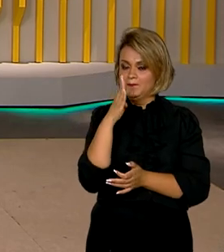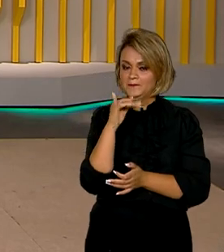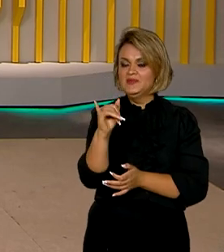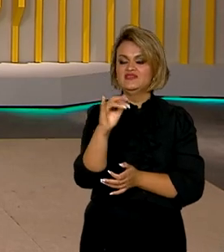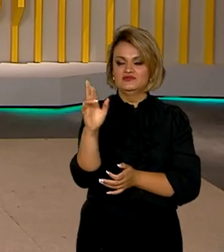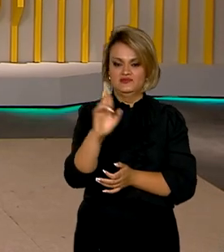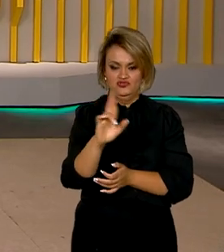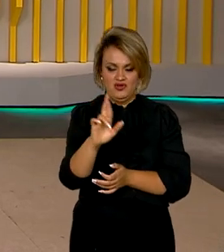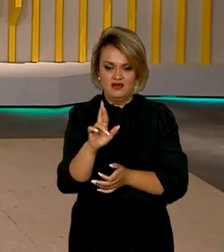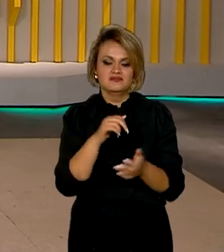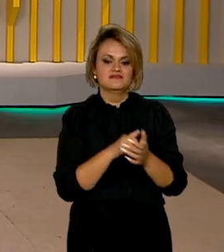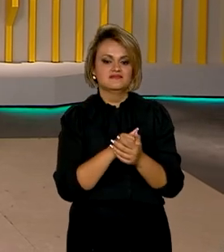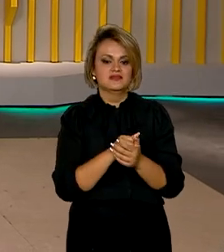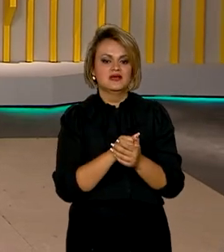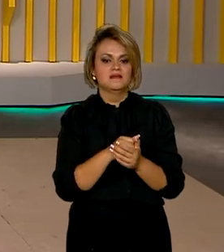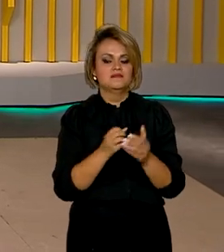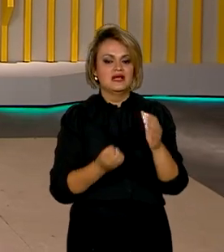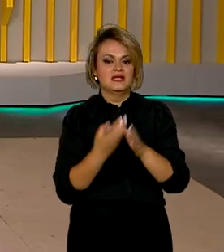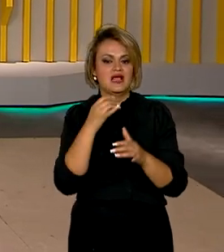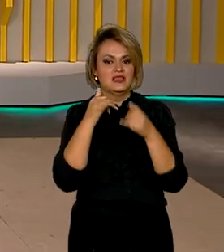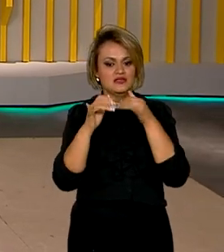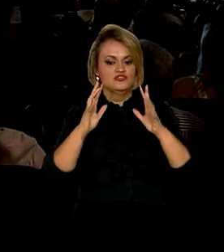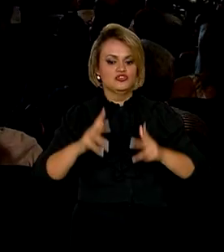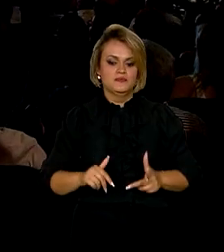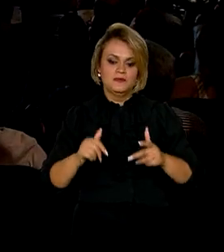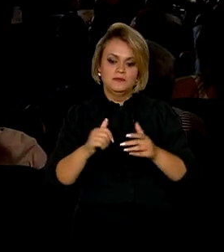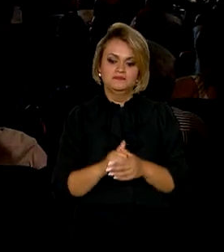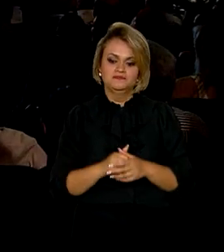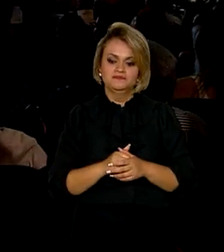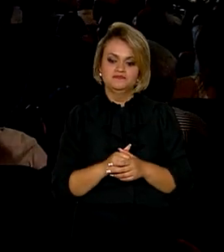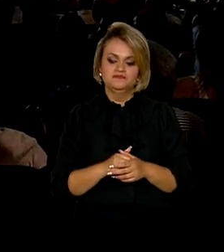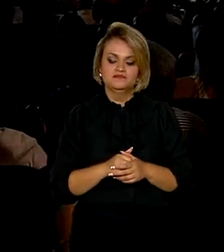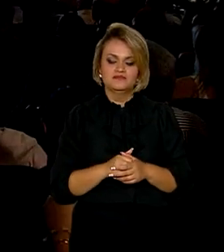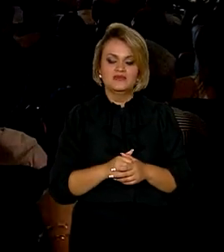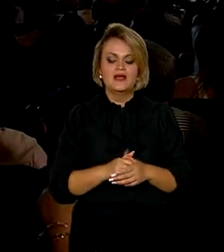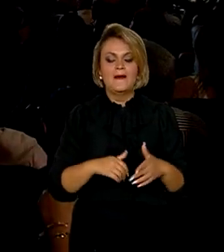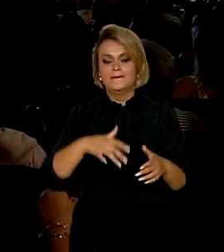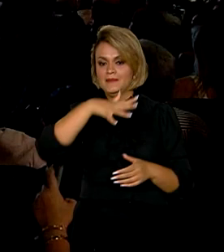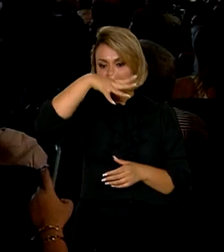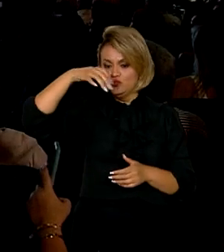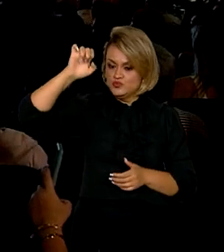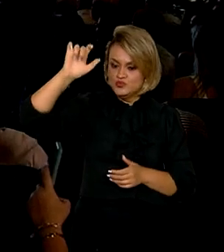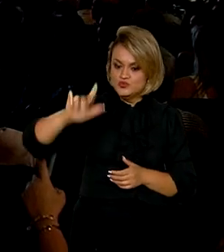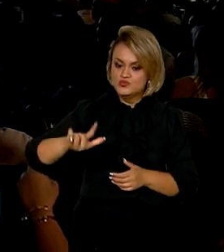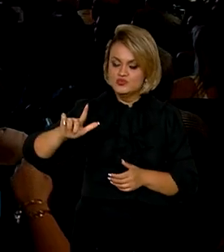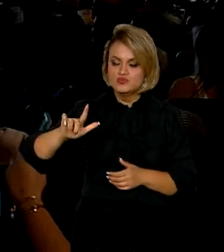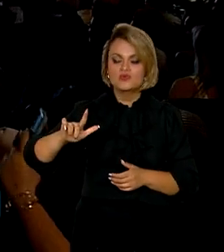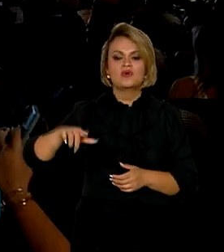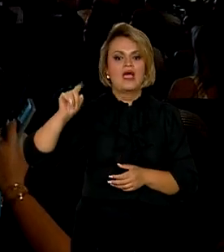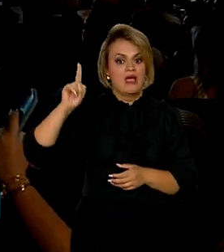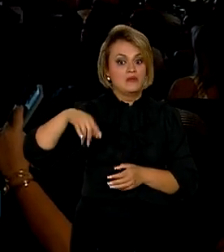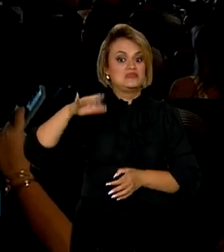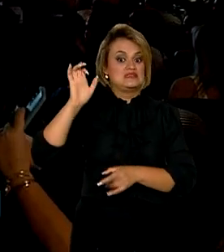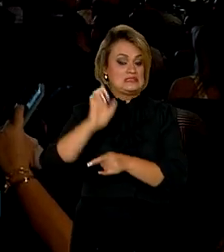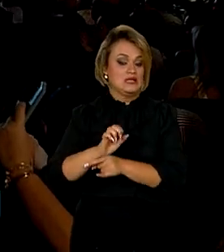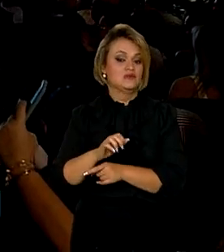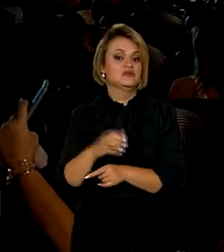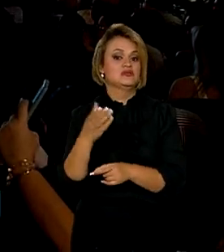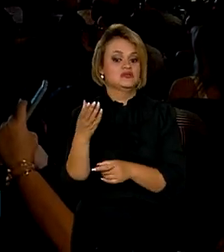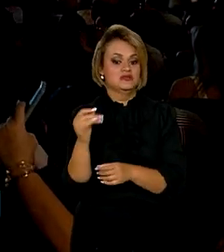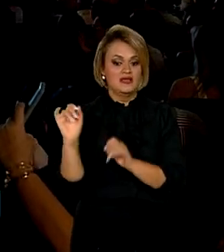de infraestrutura e geração de energia limpa. Mato Grosso do Sul é o quarto estado que recebe